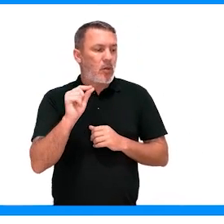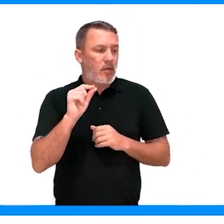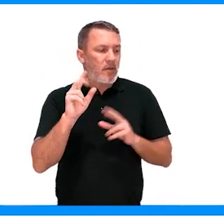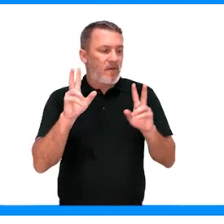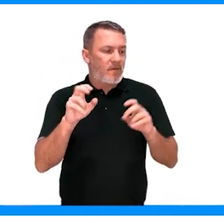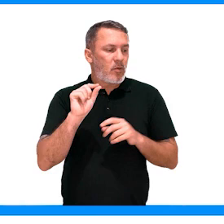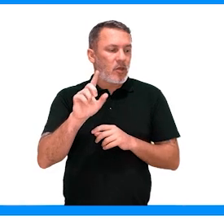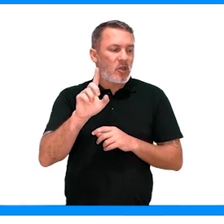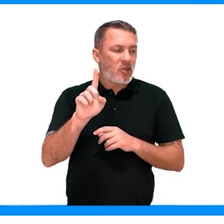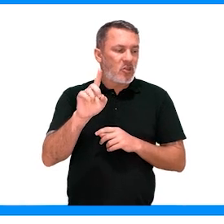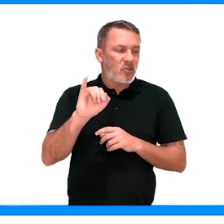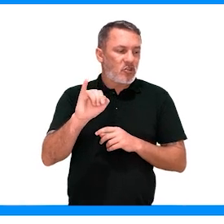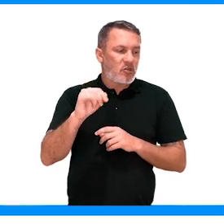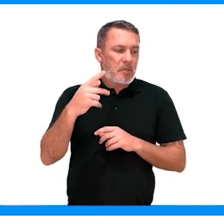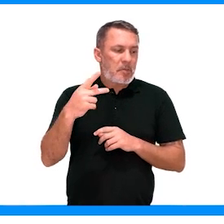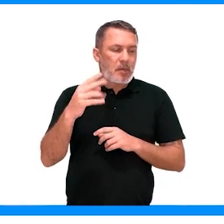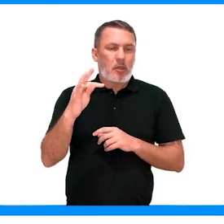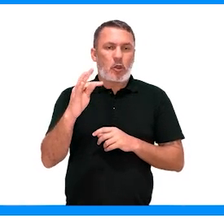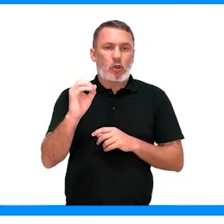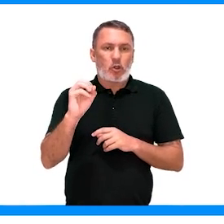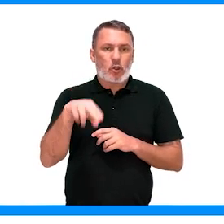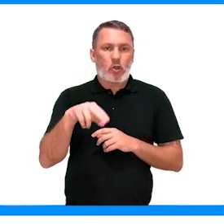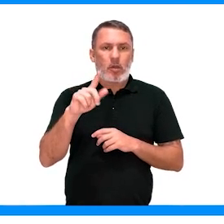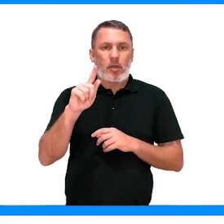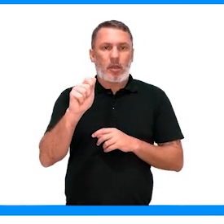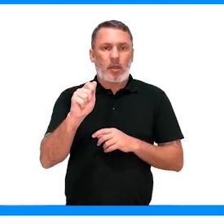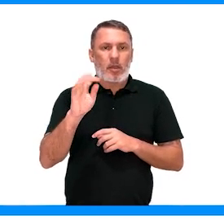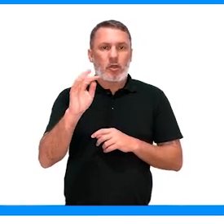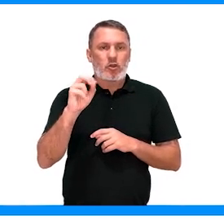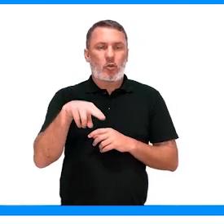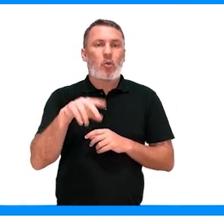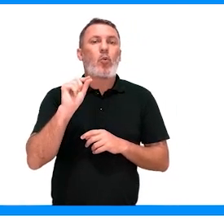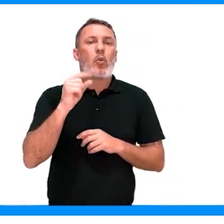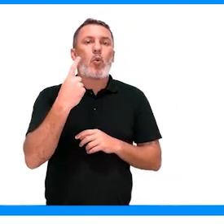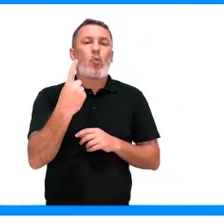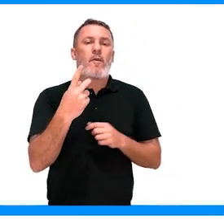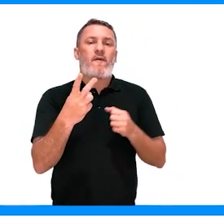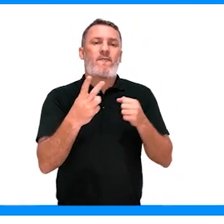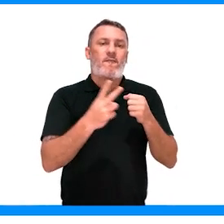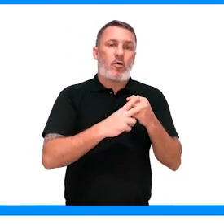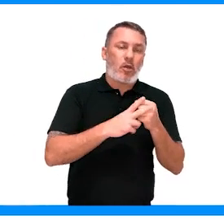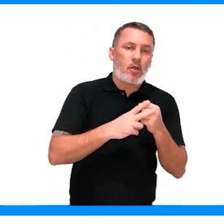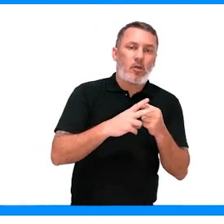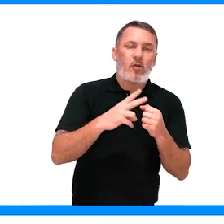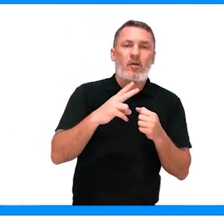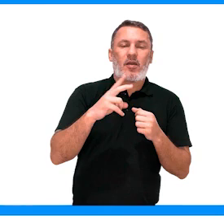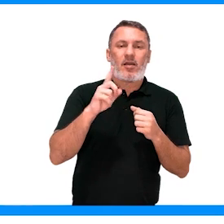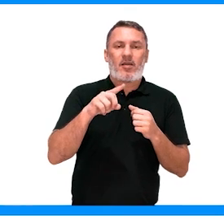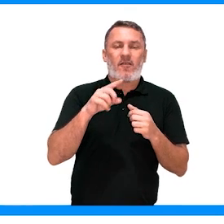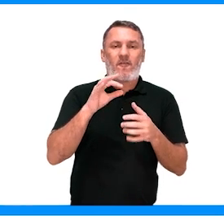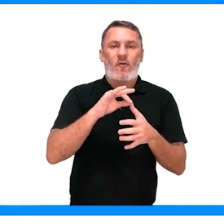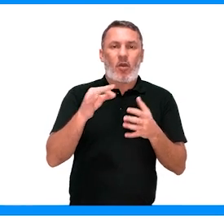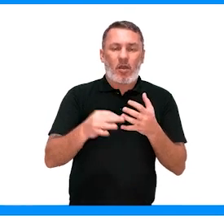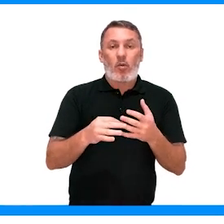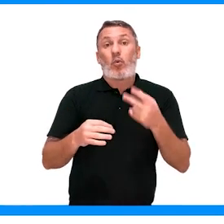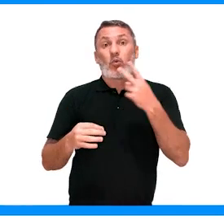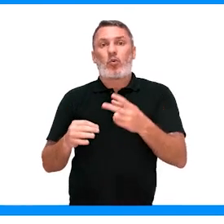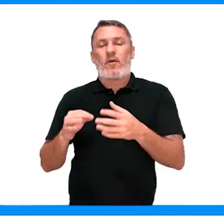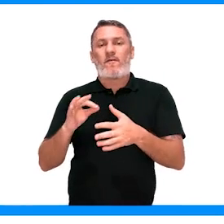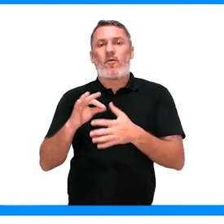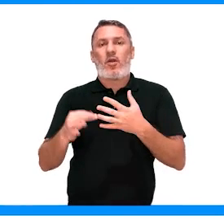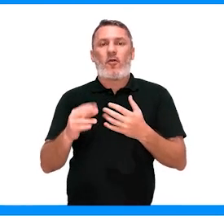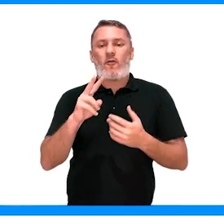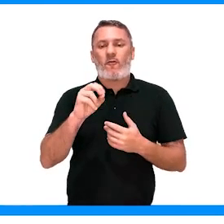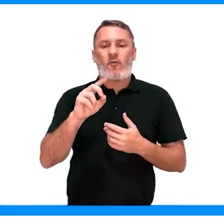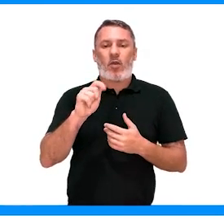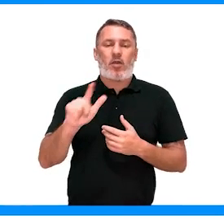ditongações, que são ditongação. Eles, de uma vogal só, ele passa para duas vogais. Existem vários dessa